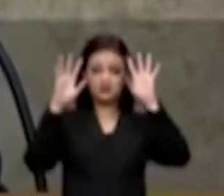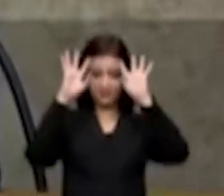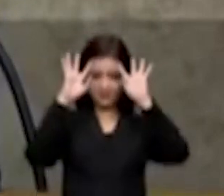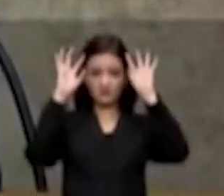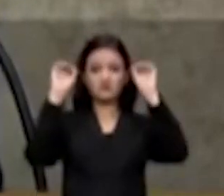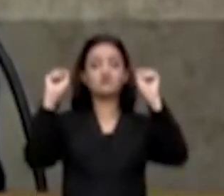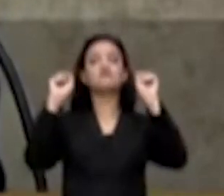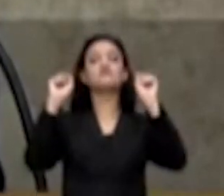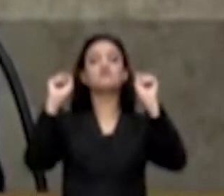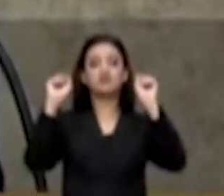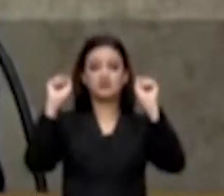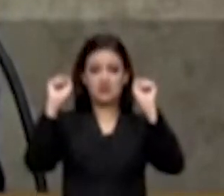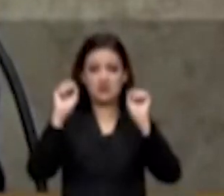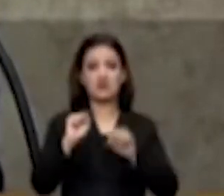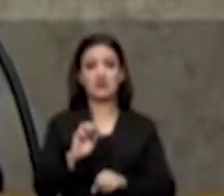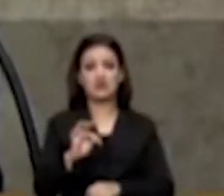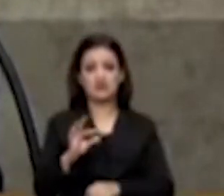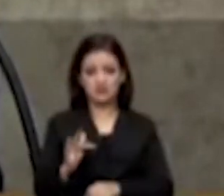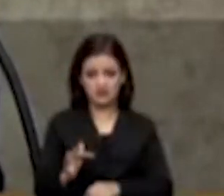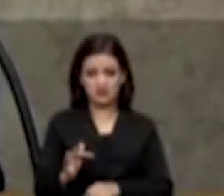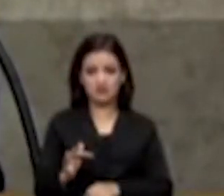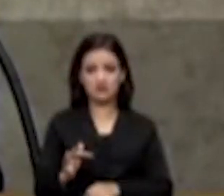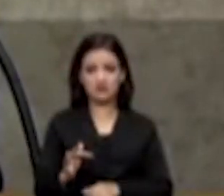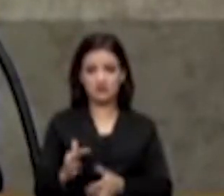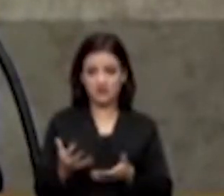recebeu a denúncia